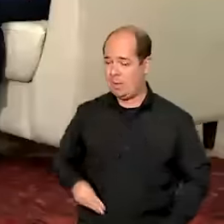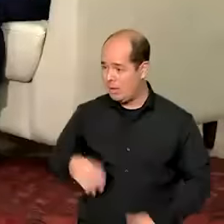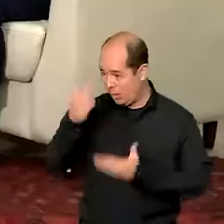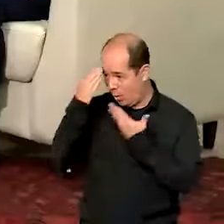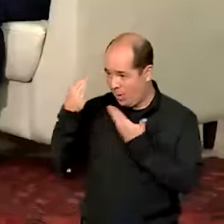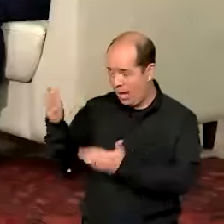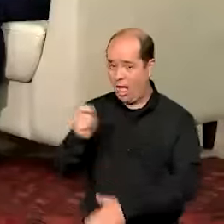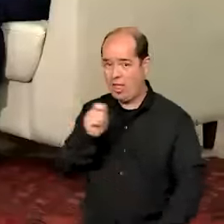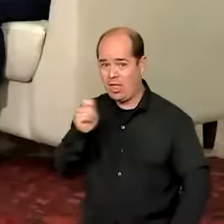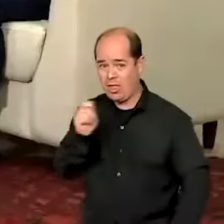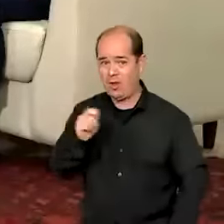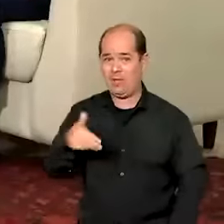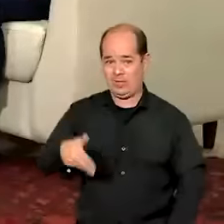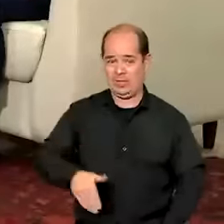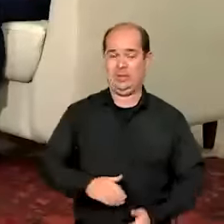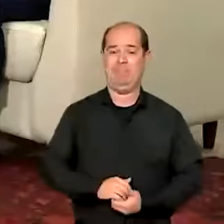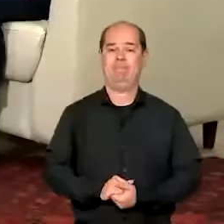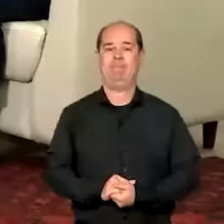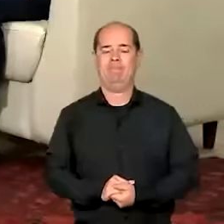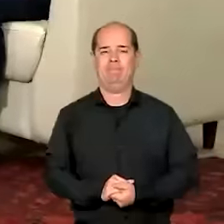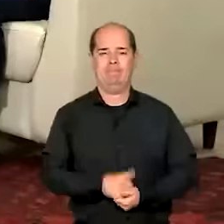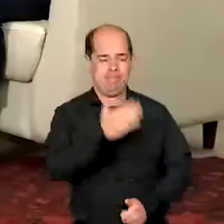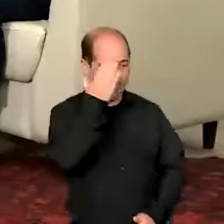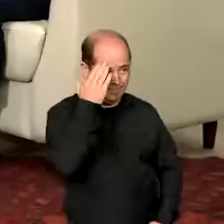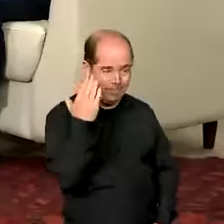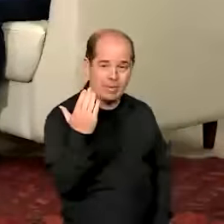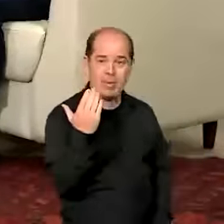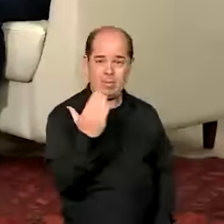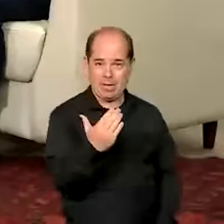entrevista a voz do Brasil Muito obrigado Luciano Obrigado Mariana